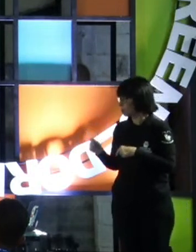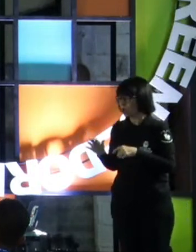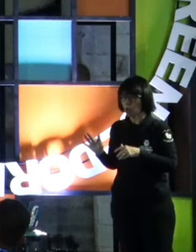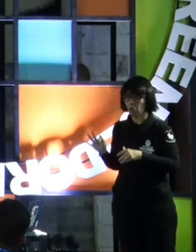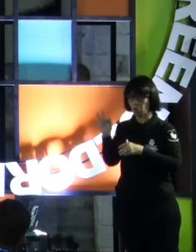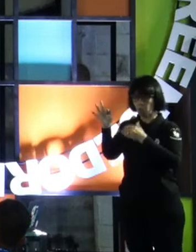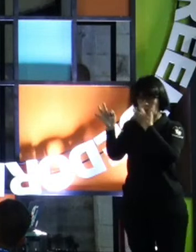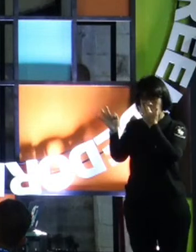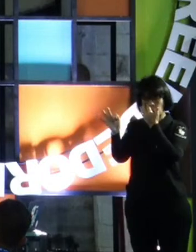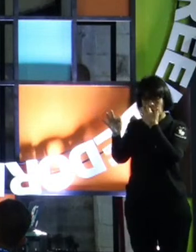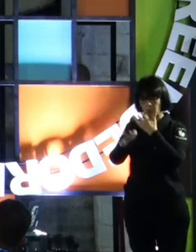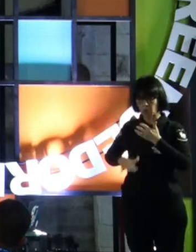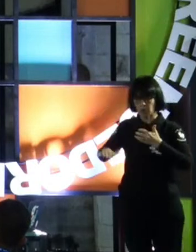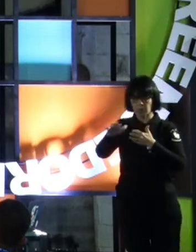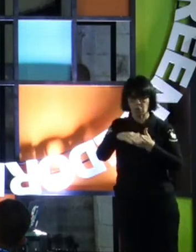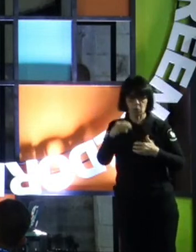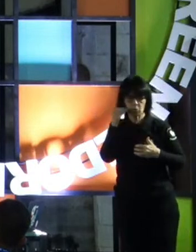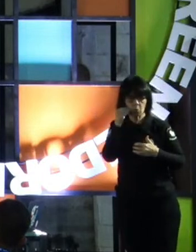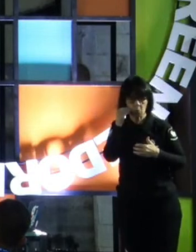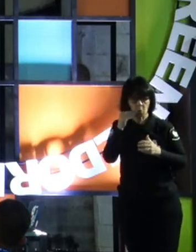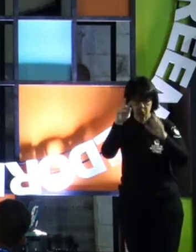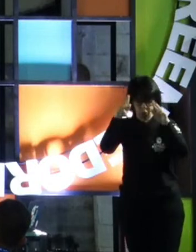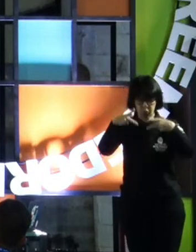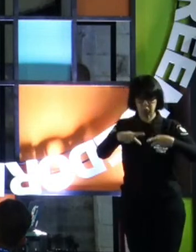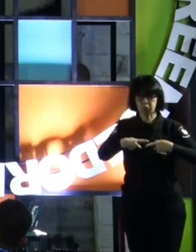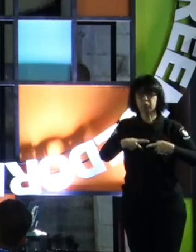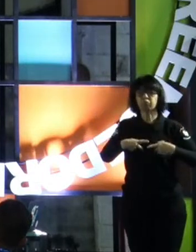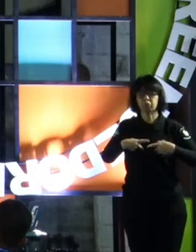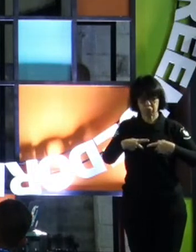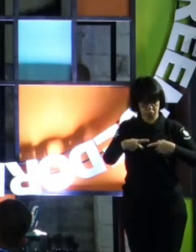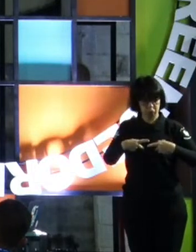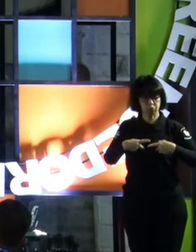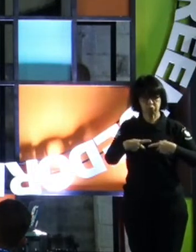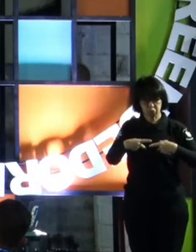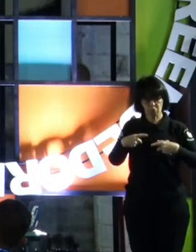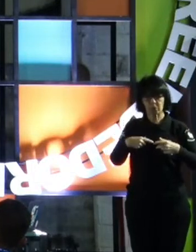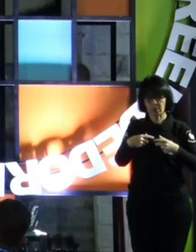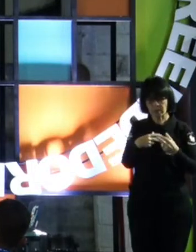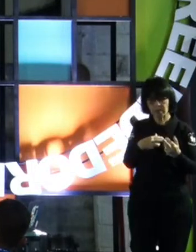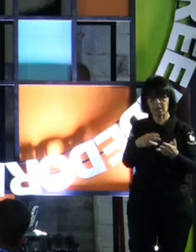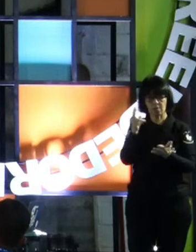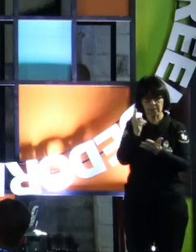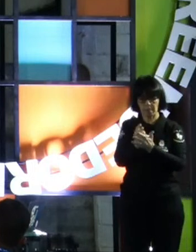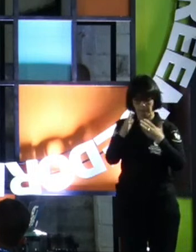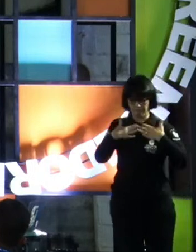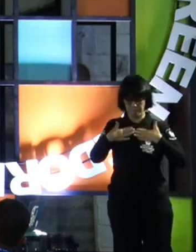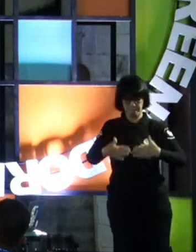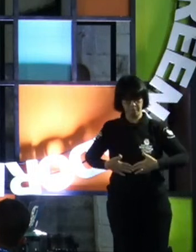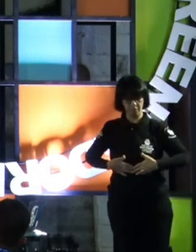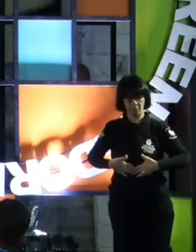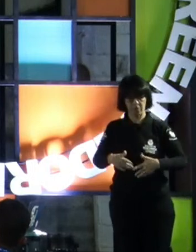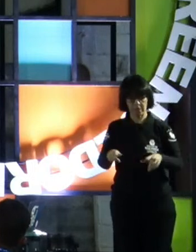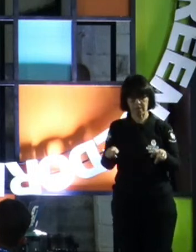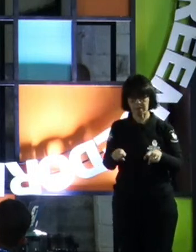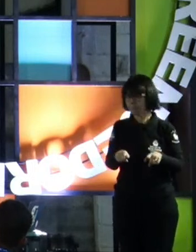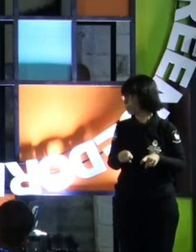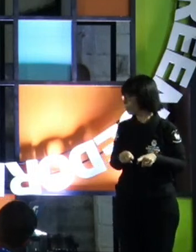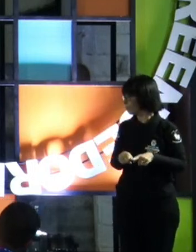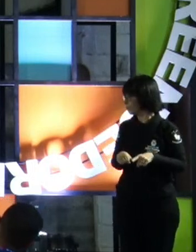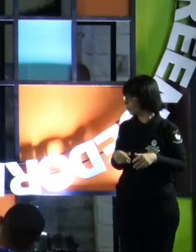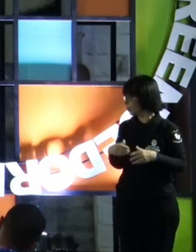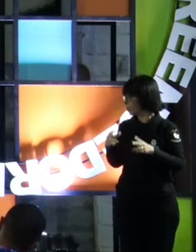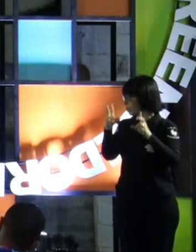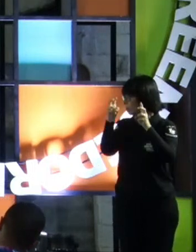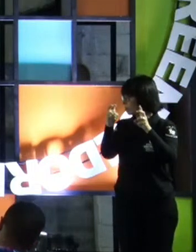futuro, todas as experiências humanas, elas serão, ao mesmo tempo, físicas. A